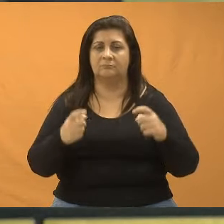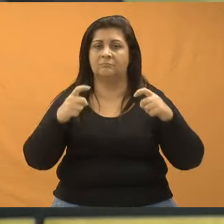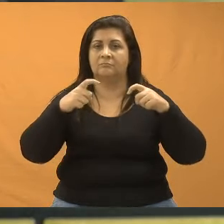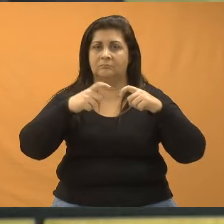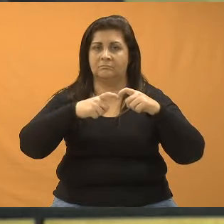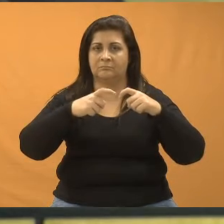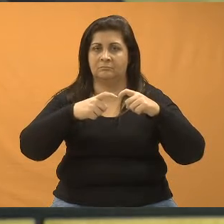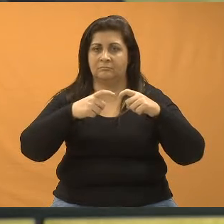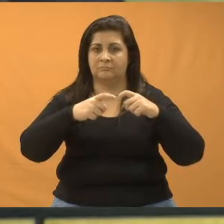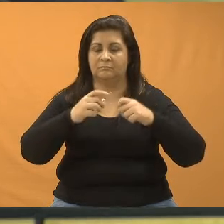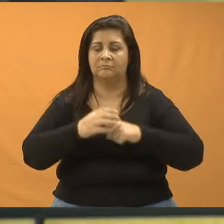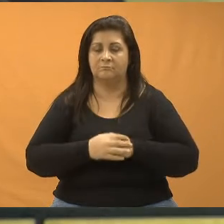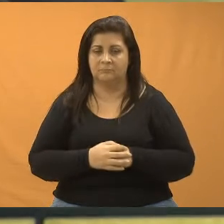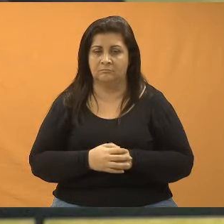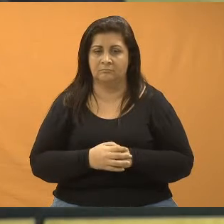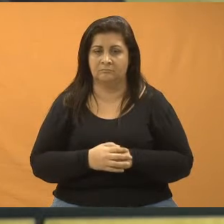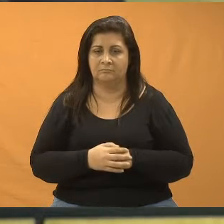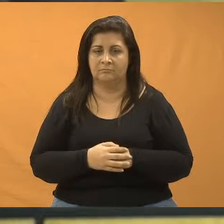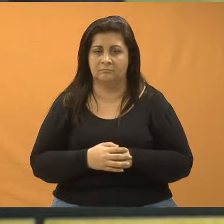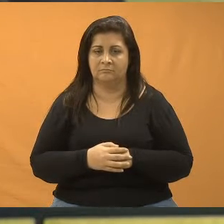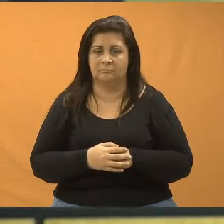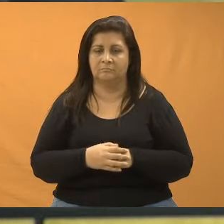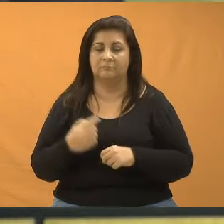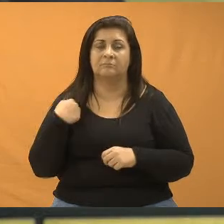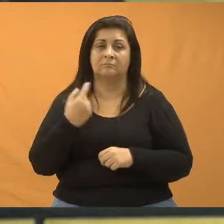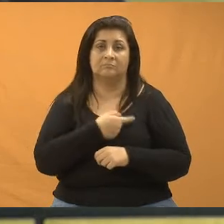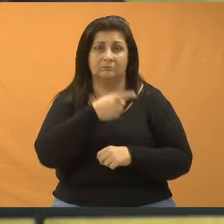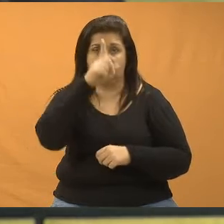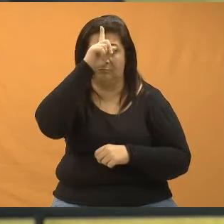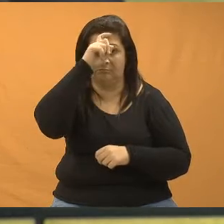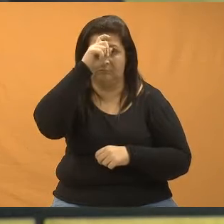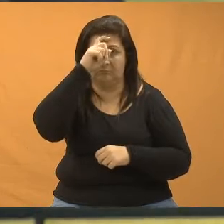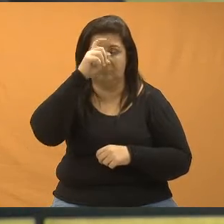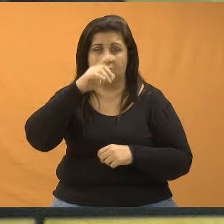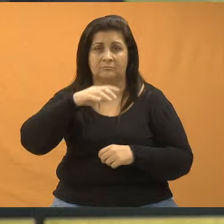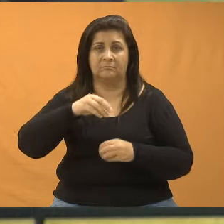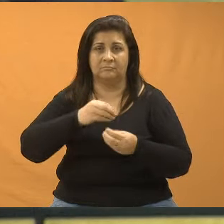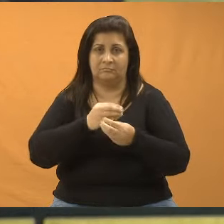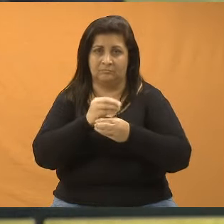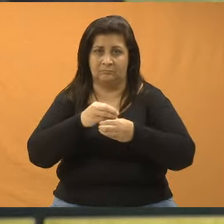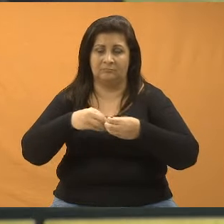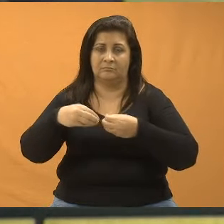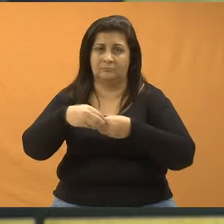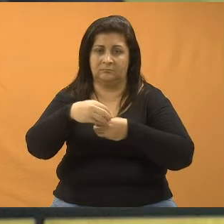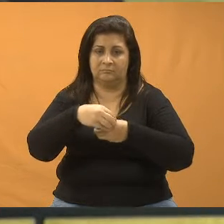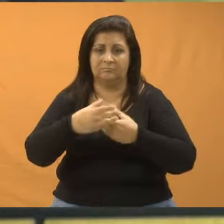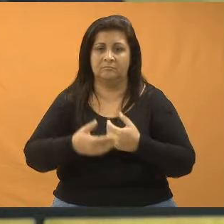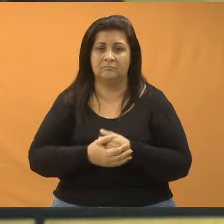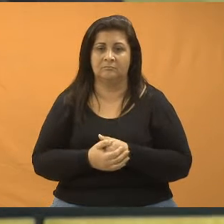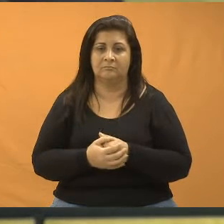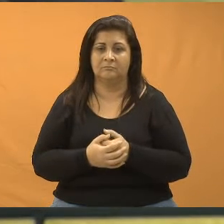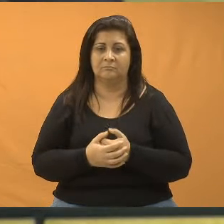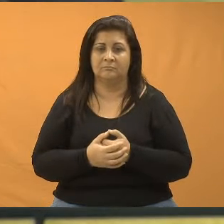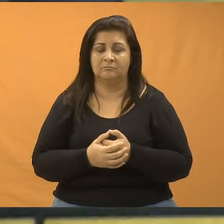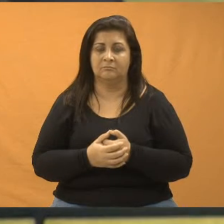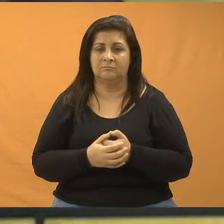médico, principalmente nos nossos hospitais municipais aqui, que hoje a Santa Casa considera um hospital municipal,